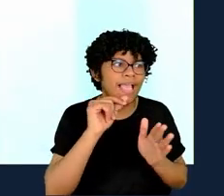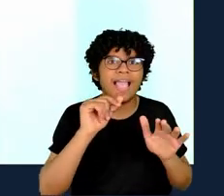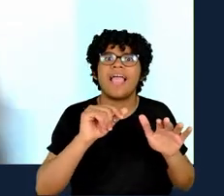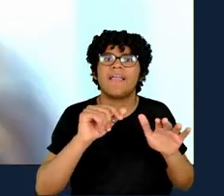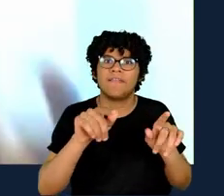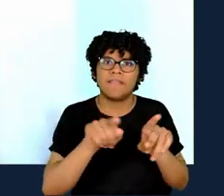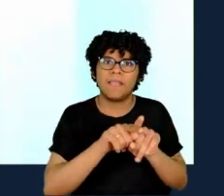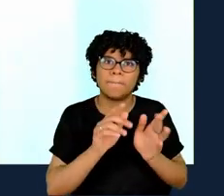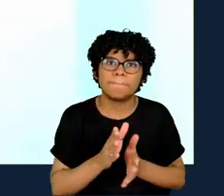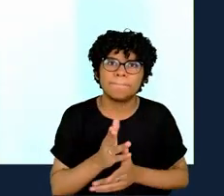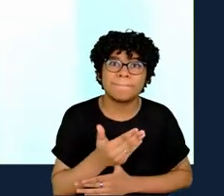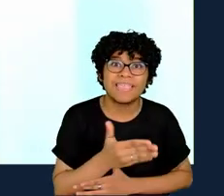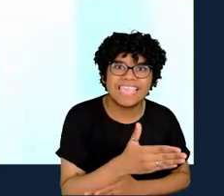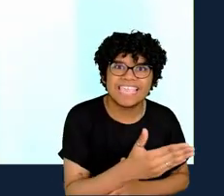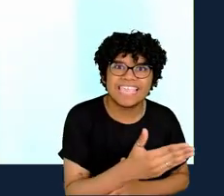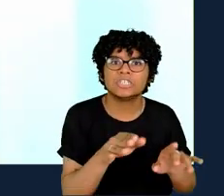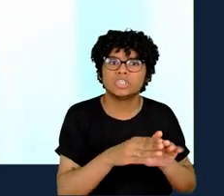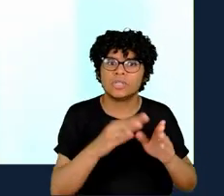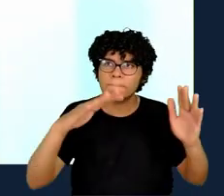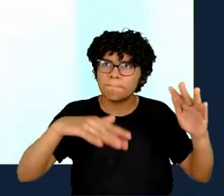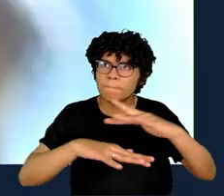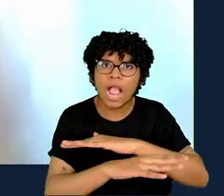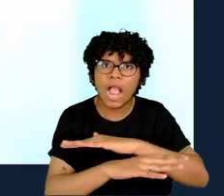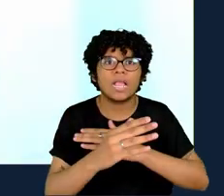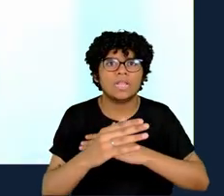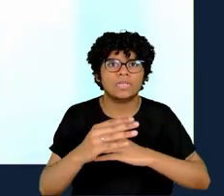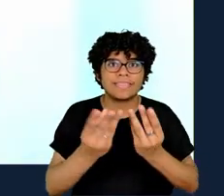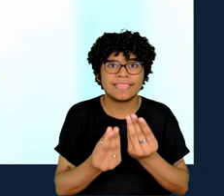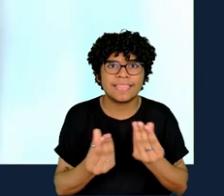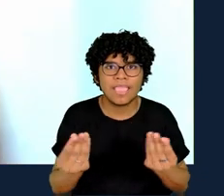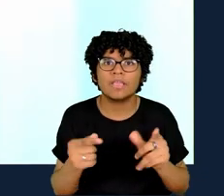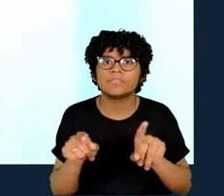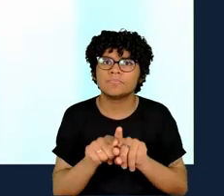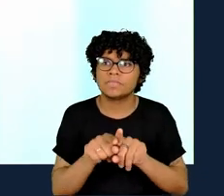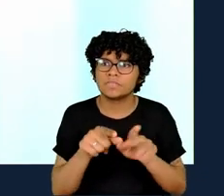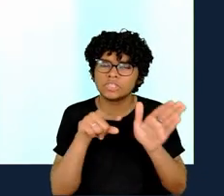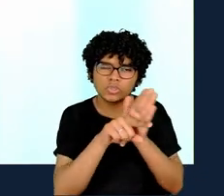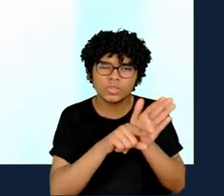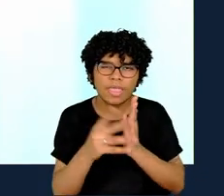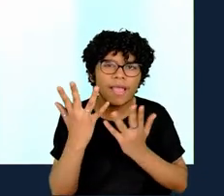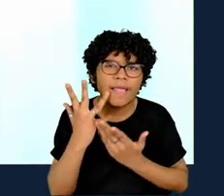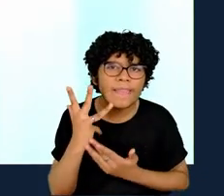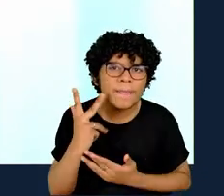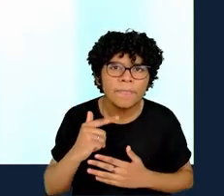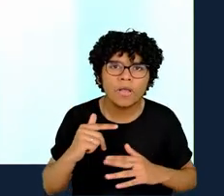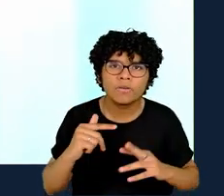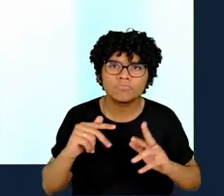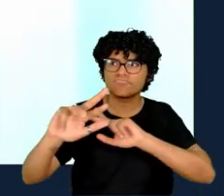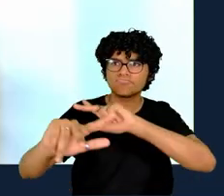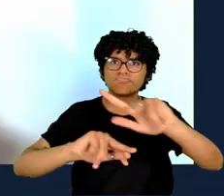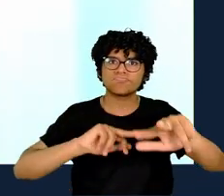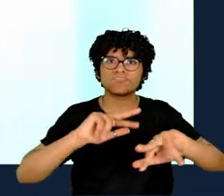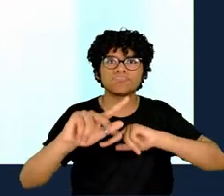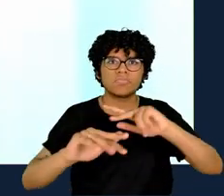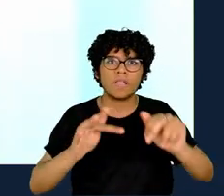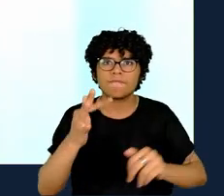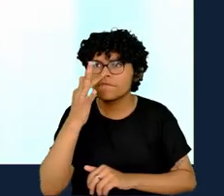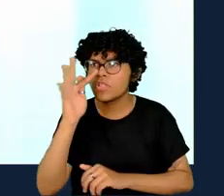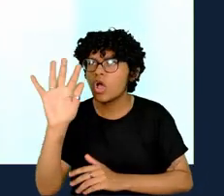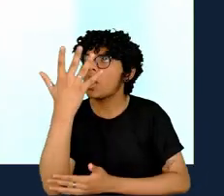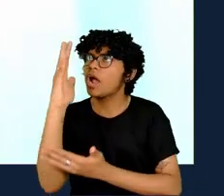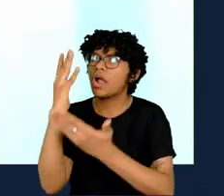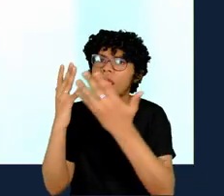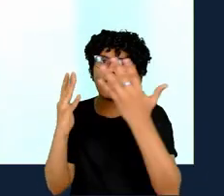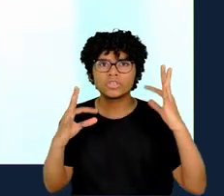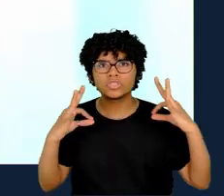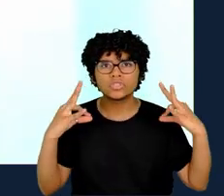e fazer um estudo de caso sobre espécies diferentes, seja de fauna, de flora, da biodiversidade como um